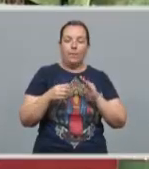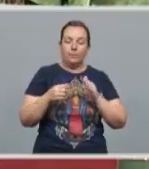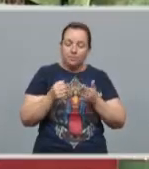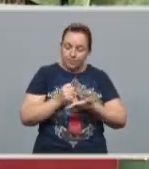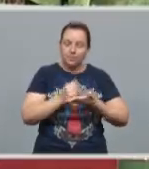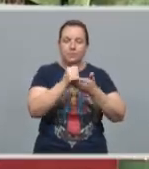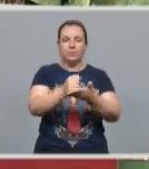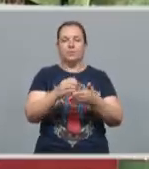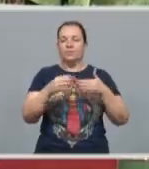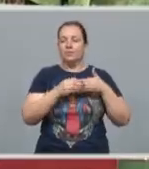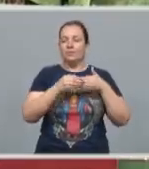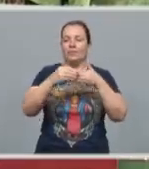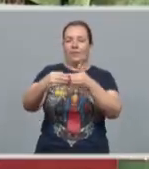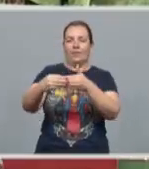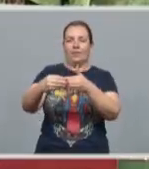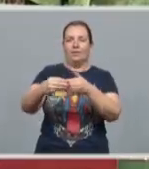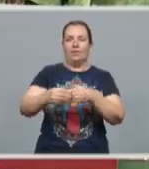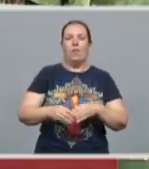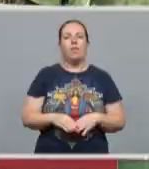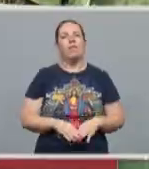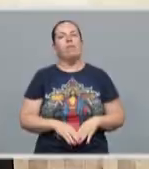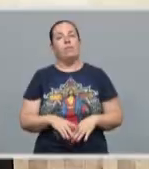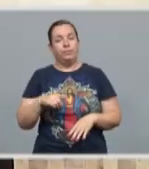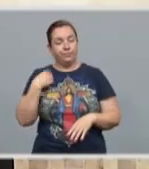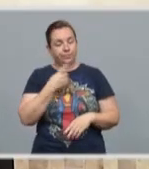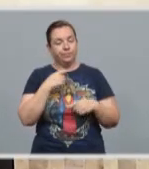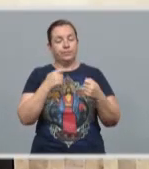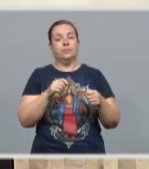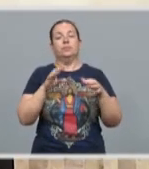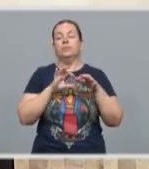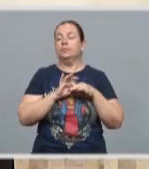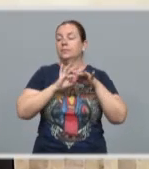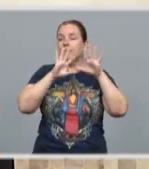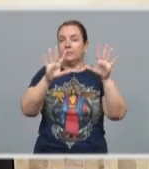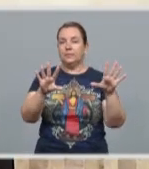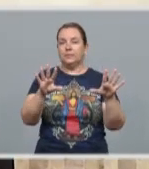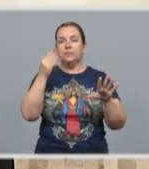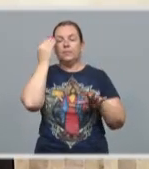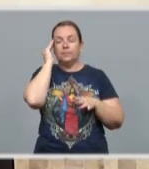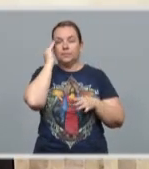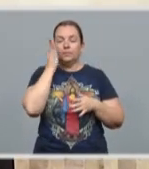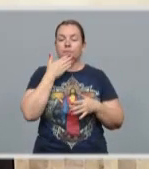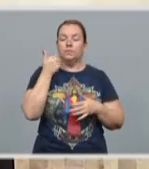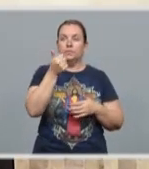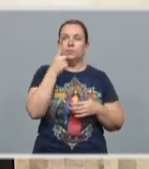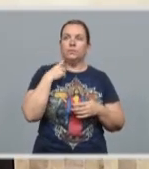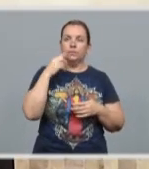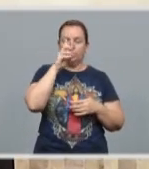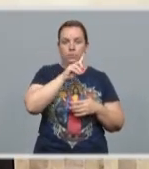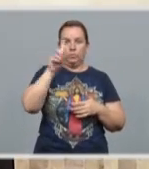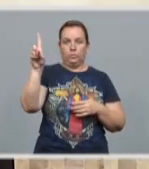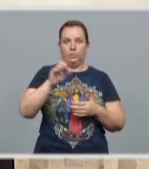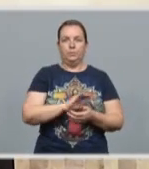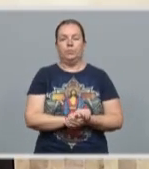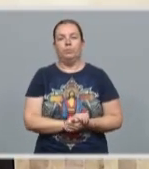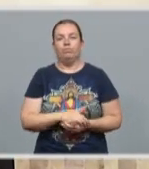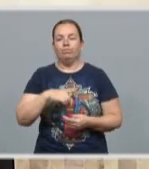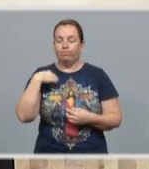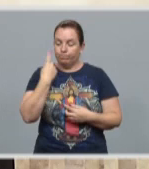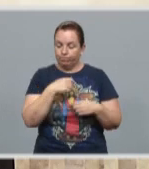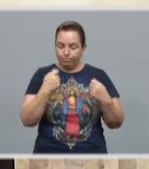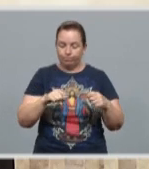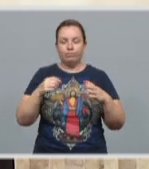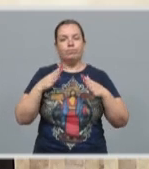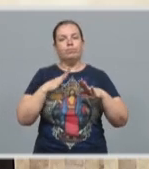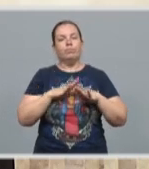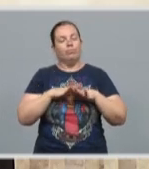serviço. Talvez isso nos faríamos mais livres, mais desatentos, menos armados. Talvez